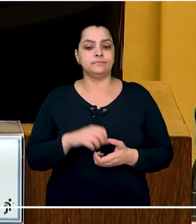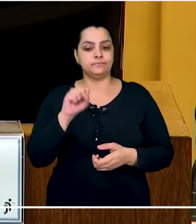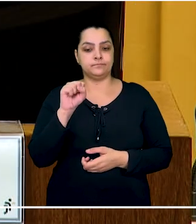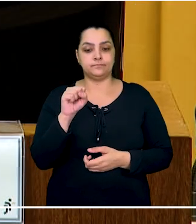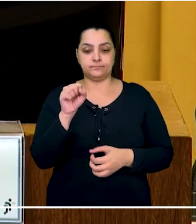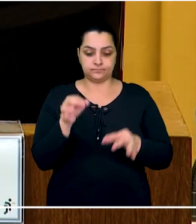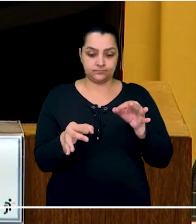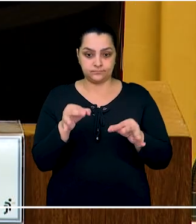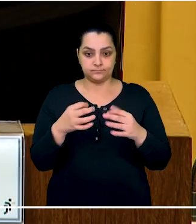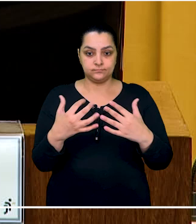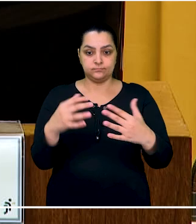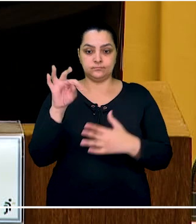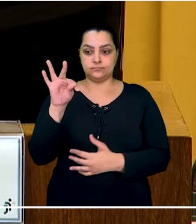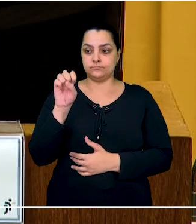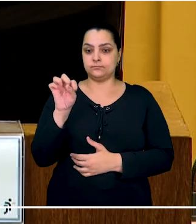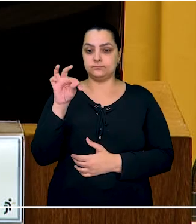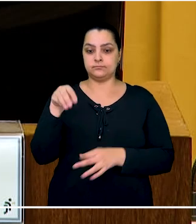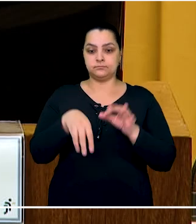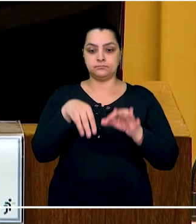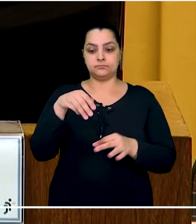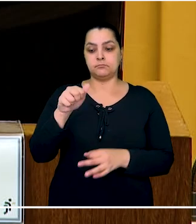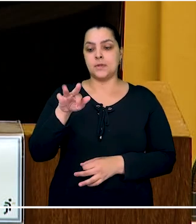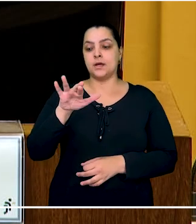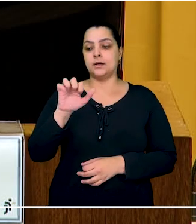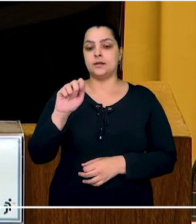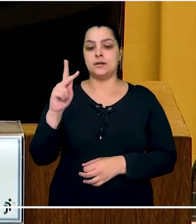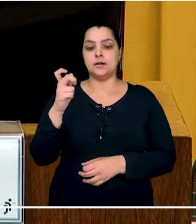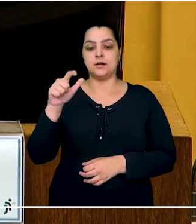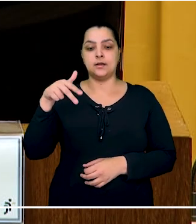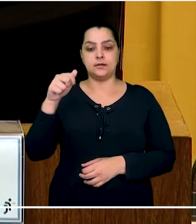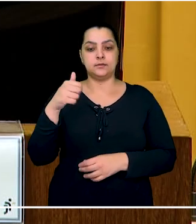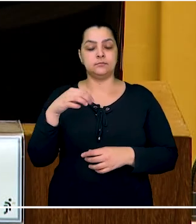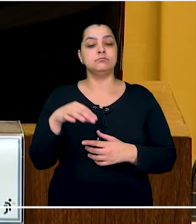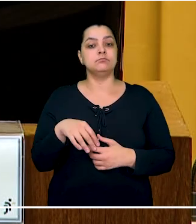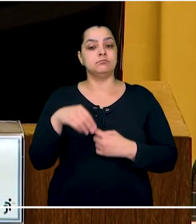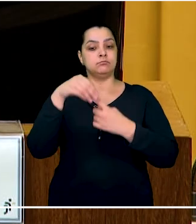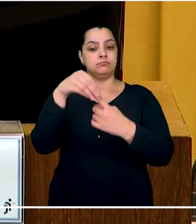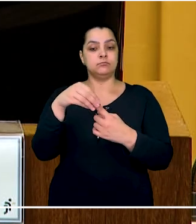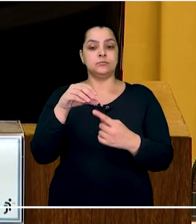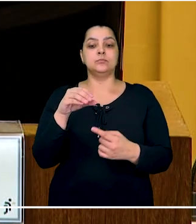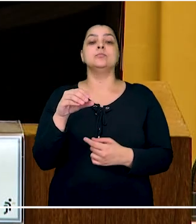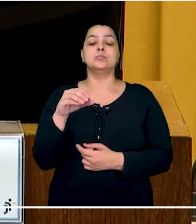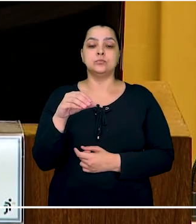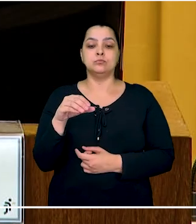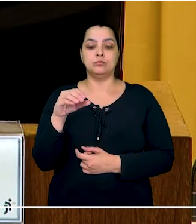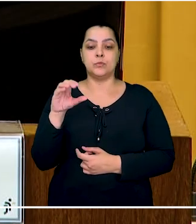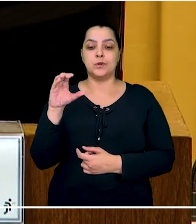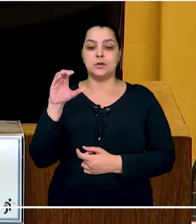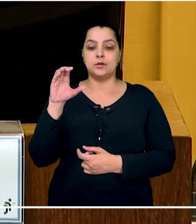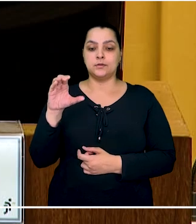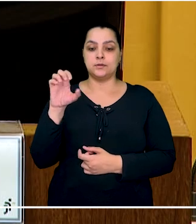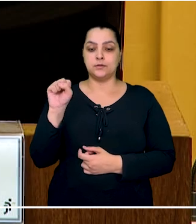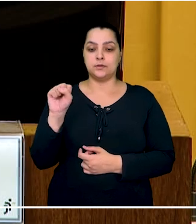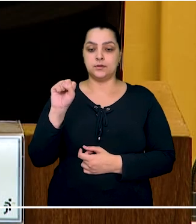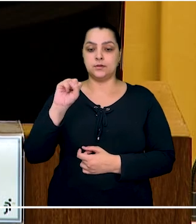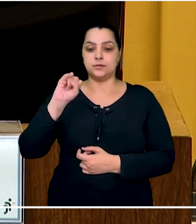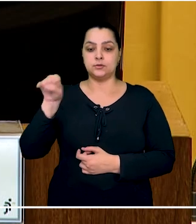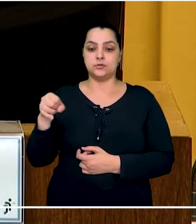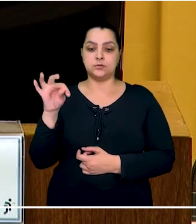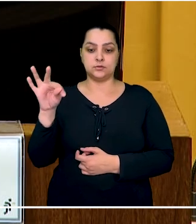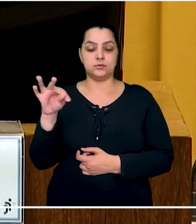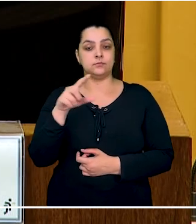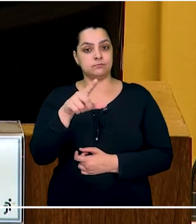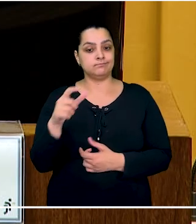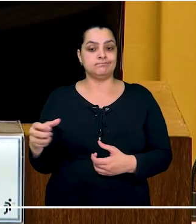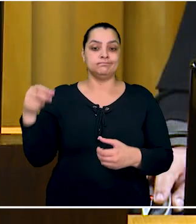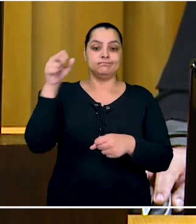Durante a sessão do Pleno do TST, a ministra Maria Helena Malman foi eleita para compor o Conselho Superior da Justiça do Trabalho. A